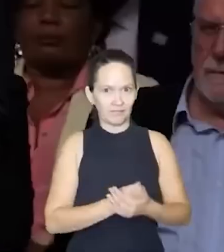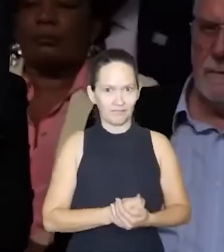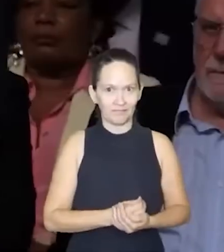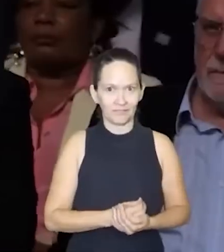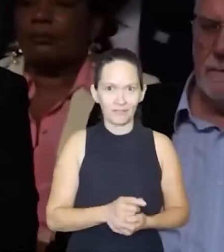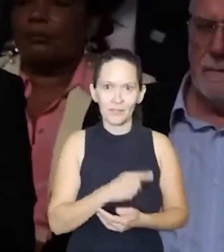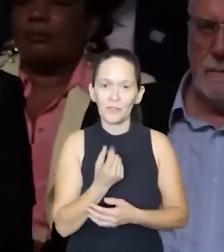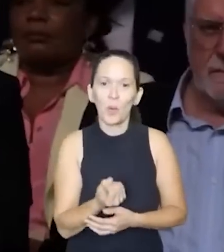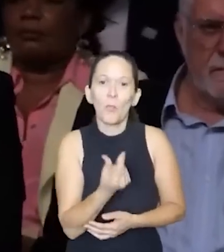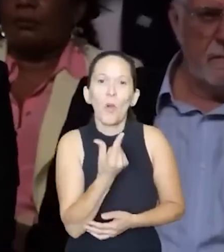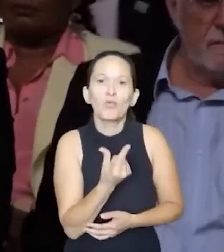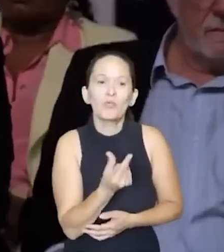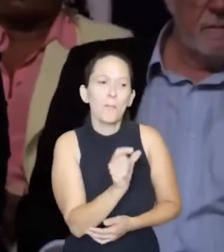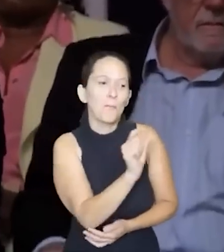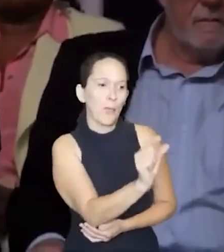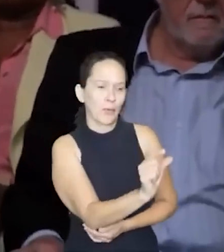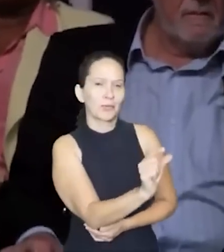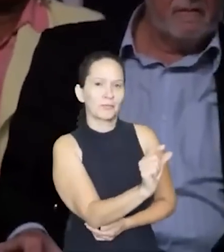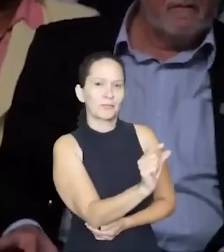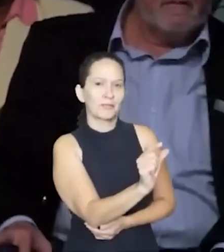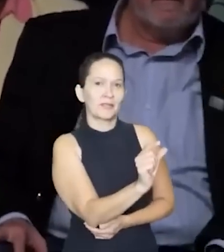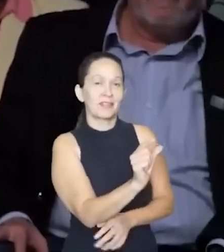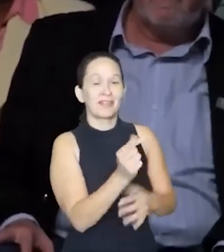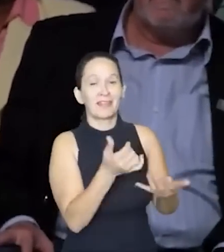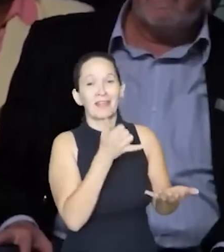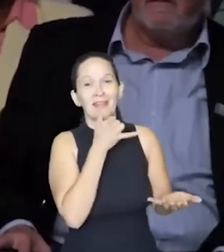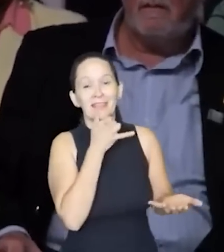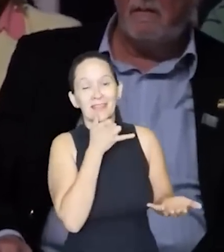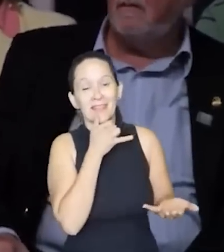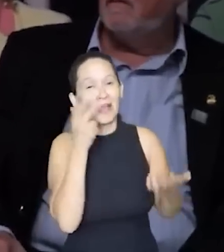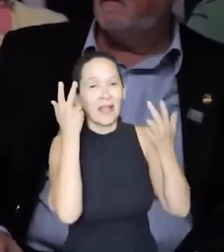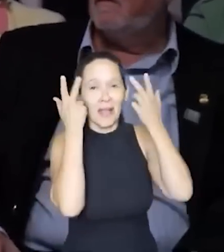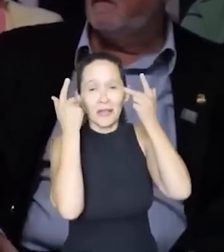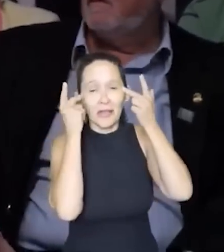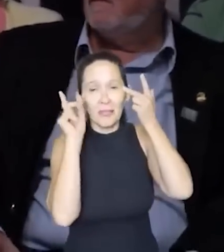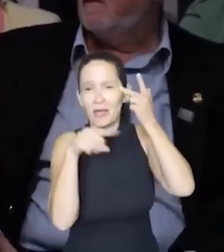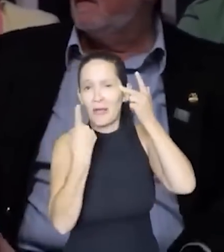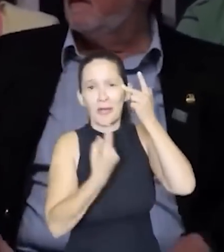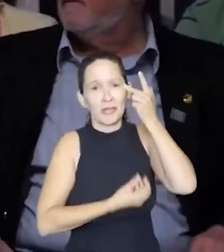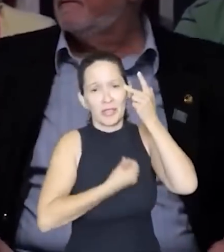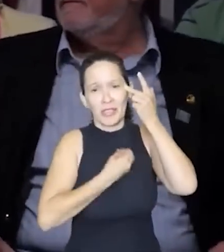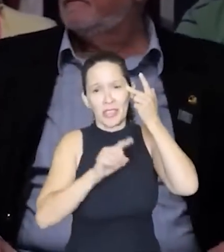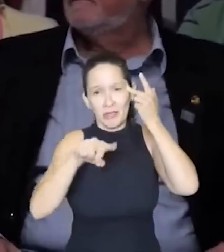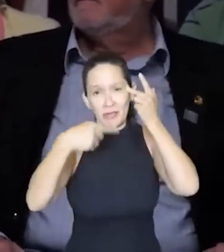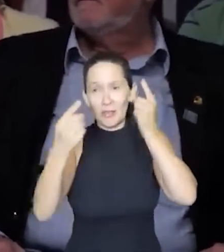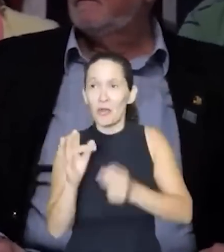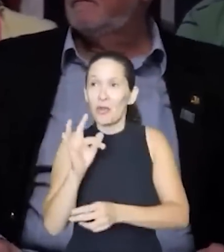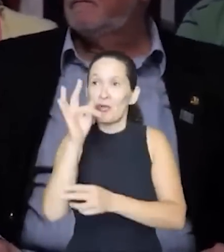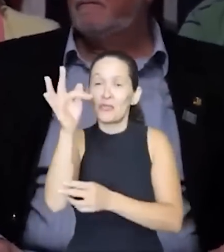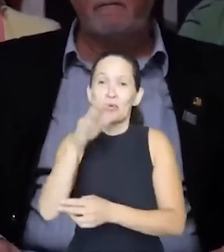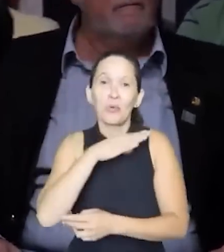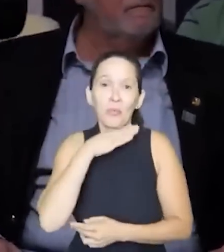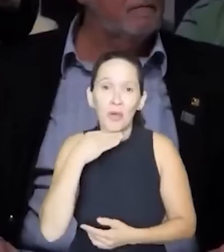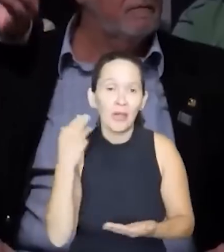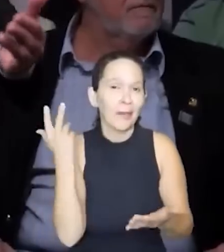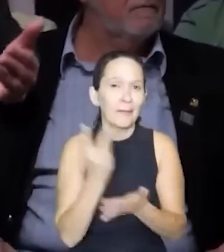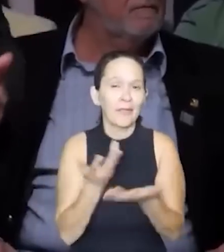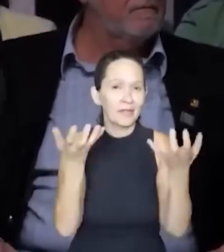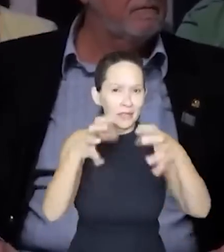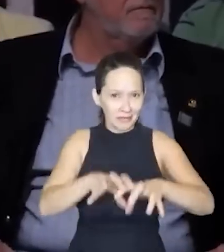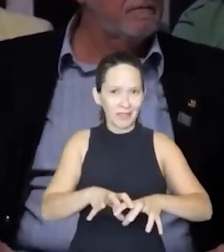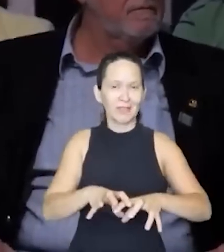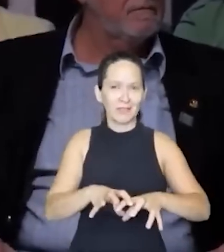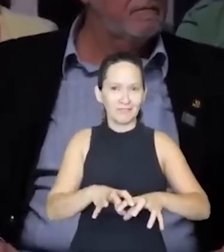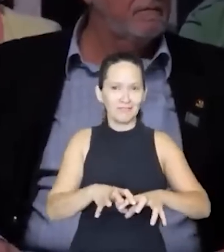poucos, porque lamentavelmente a natureza é implacável. E mesmo que esse pessoal não queira ir, a natureza os